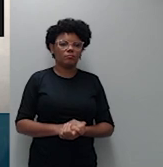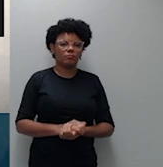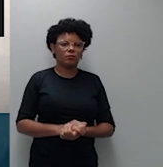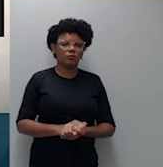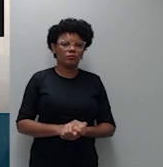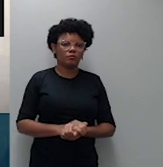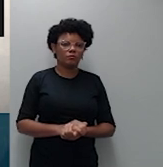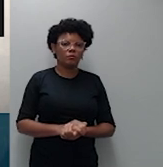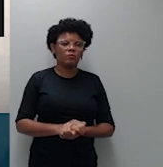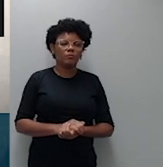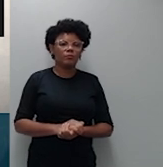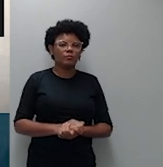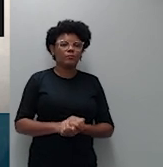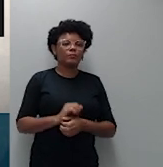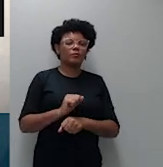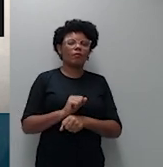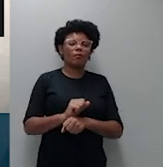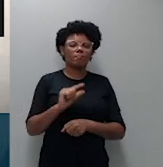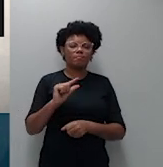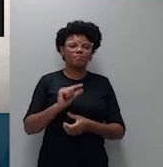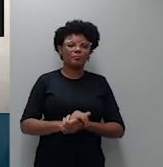só um minutinho